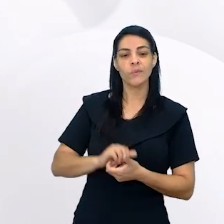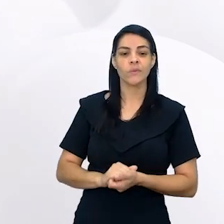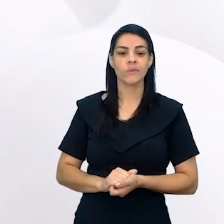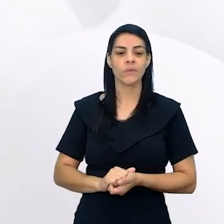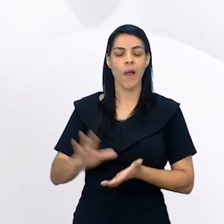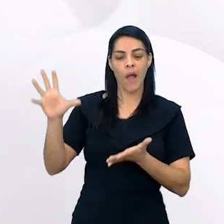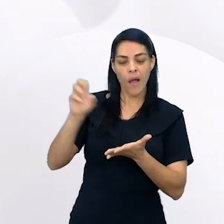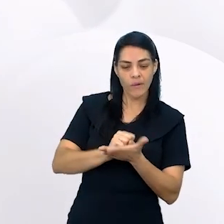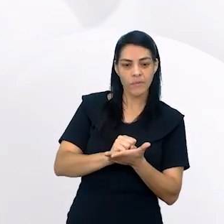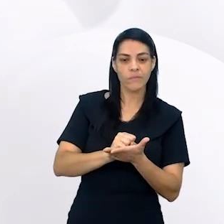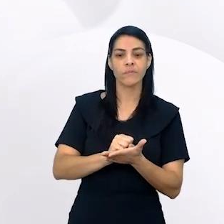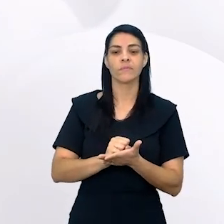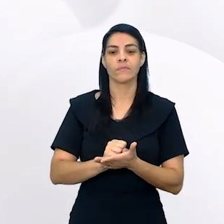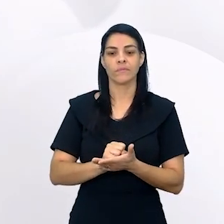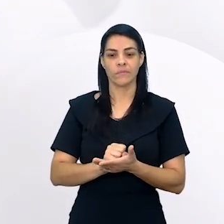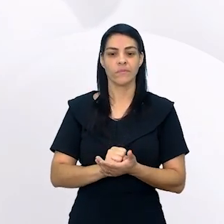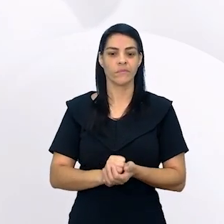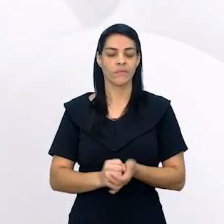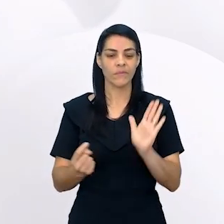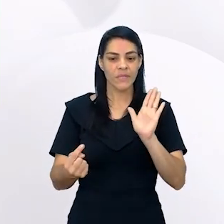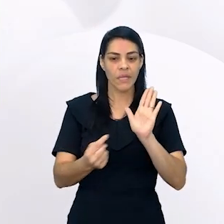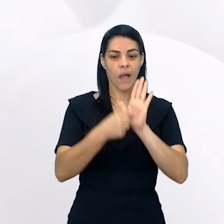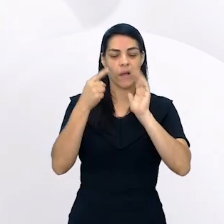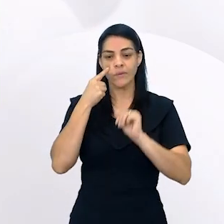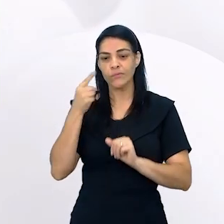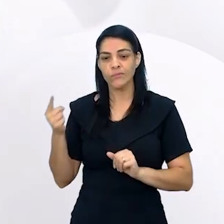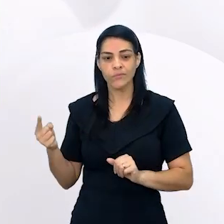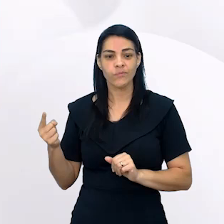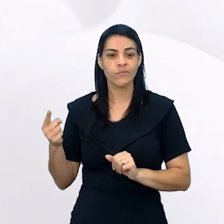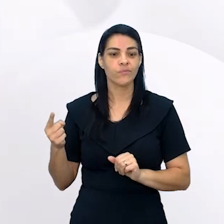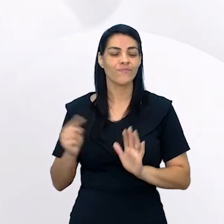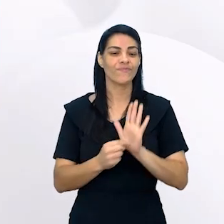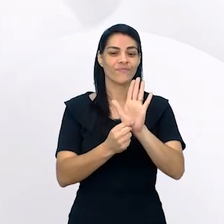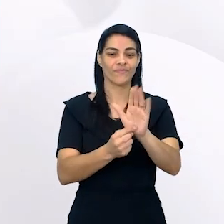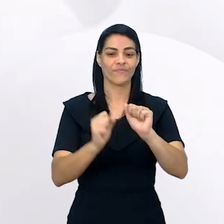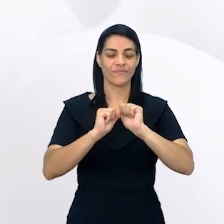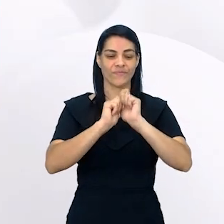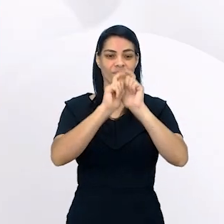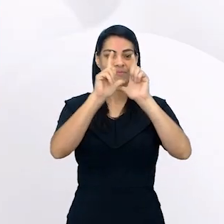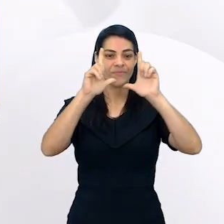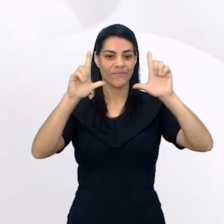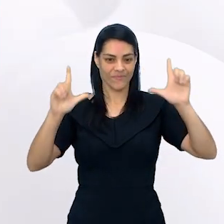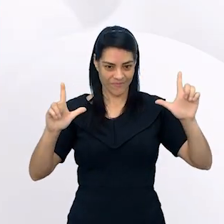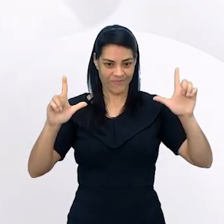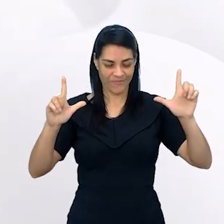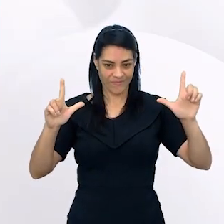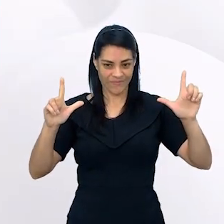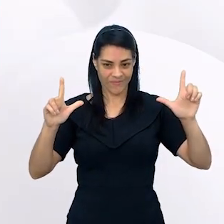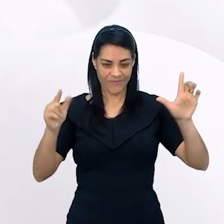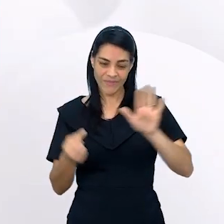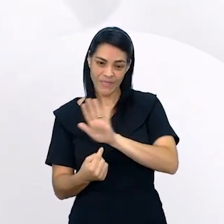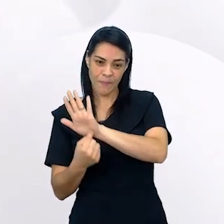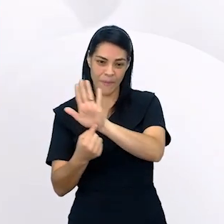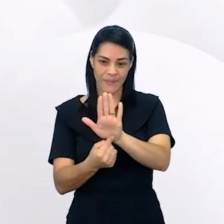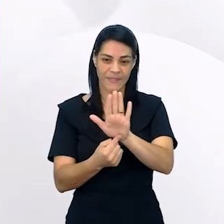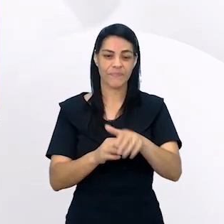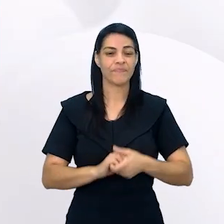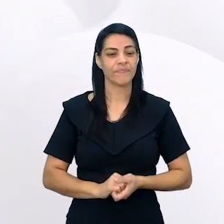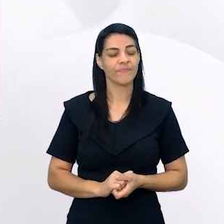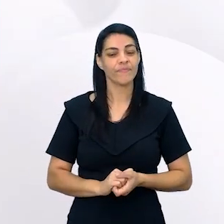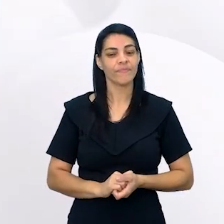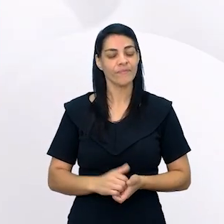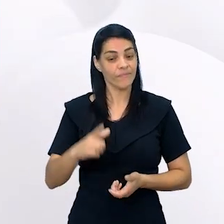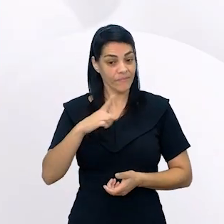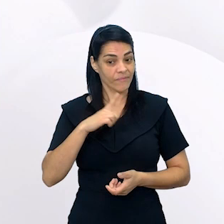eu cliquei ali onde tá marcando a flechinha e apareceu a questão abre as questões íconezinho ele tem